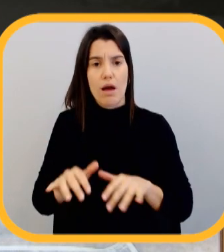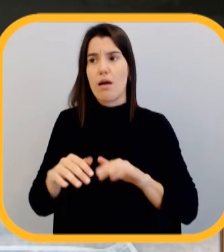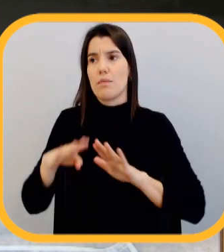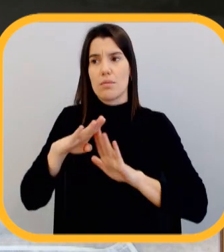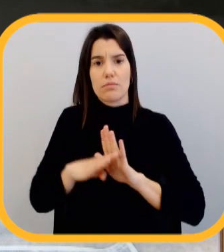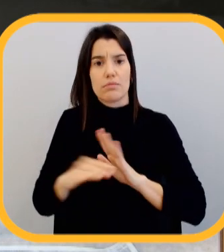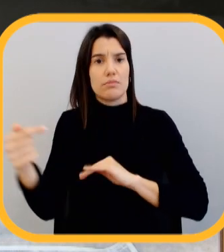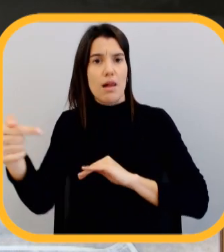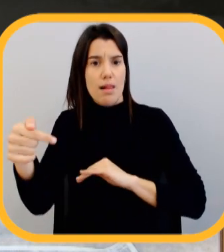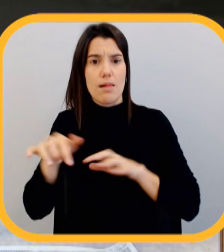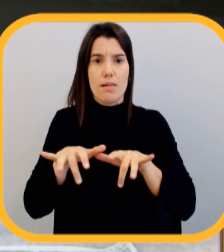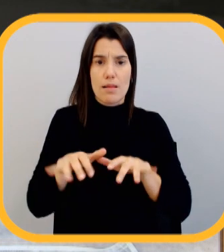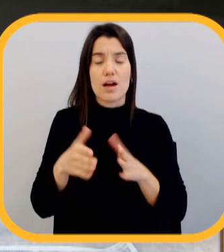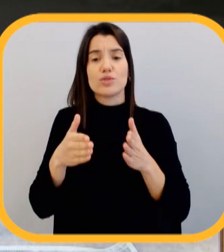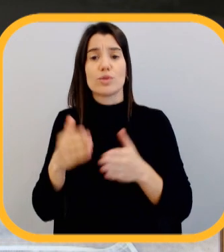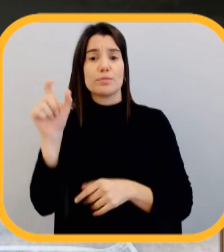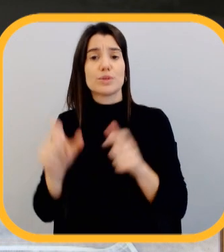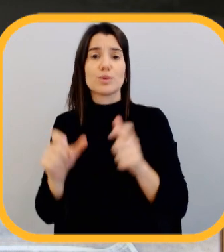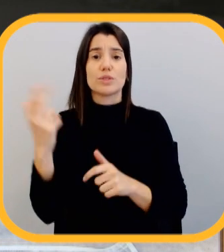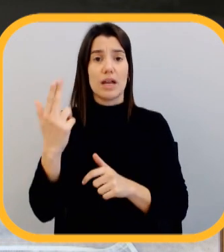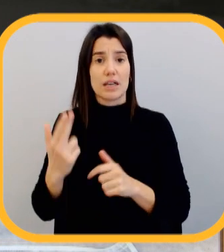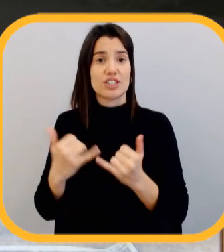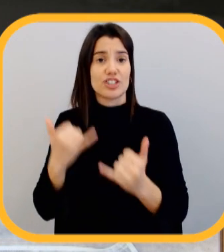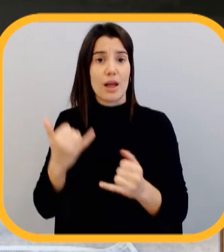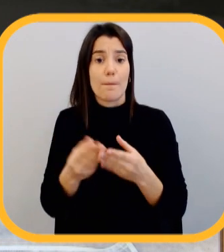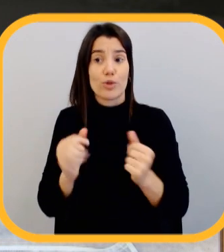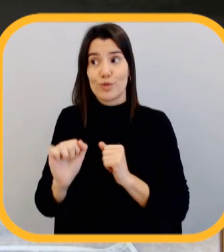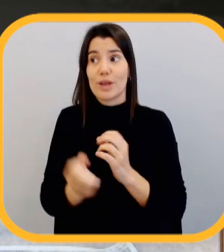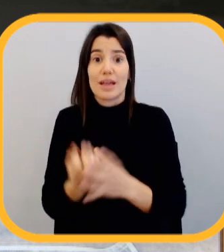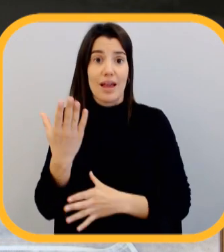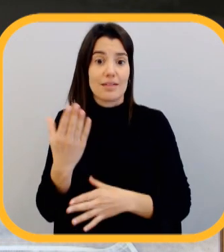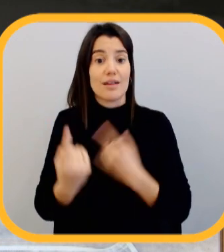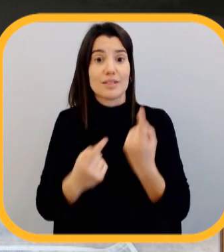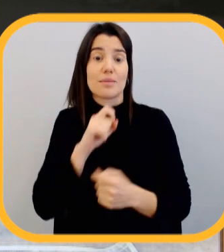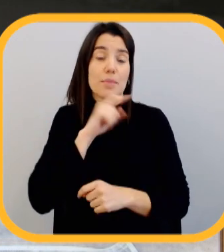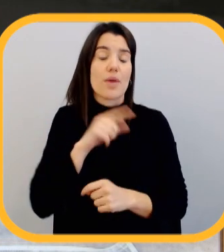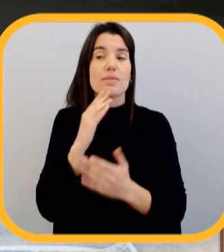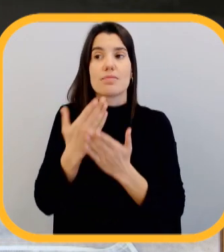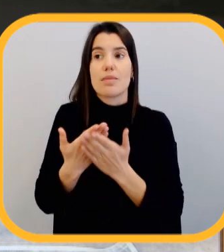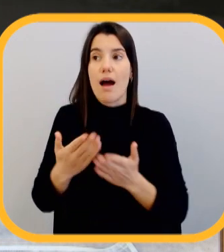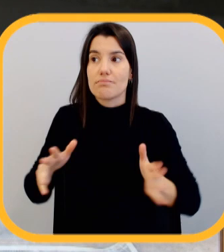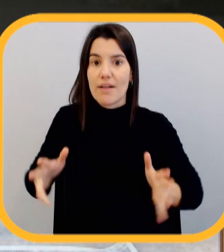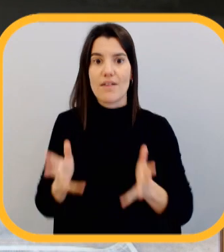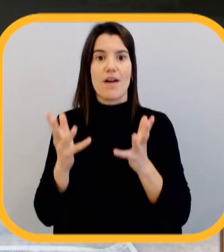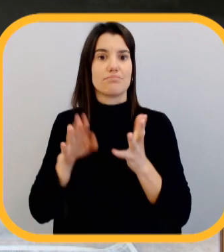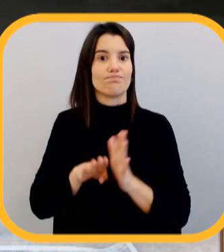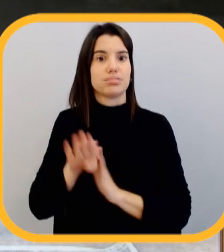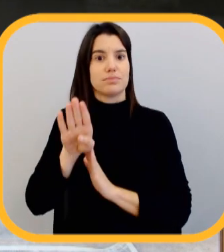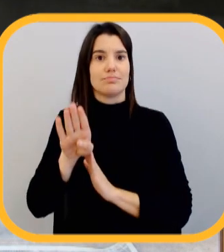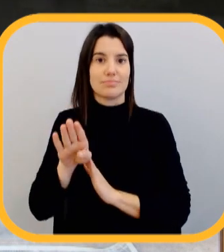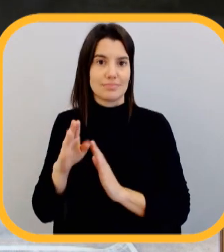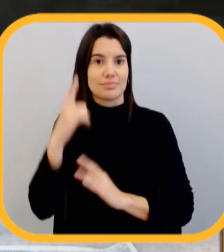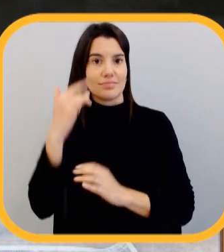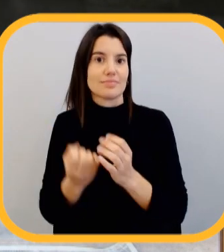como programas e aplicações que ajudam os artistas digitais a criar os seus produtos. Estes podem muitas vezes fornecer-lhes o impulso